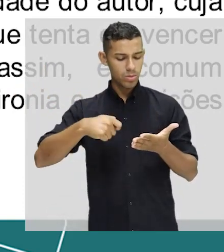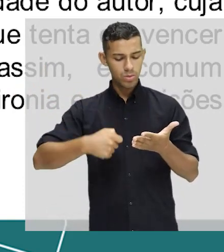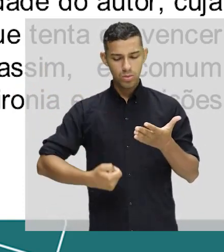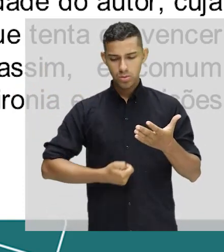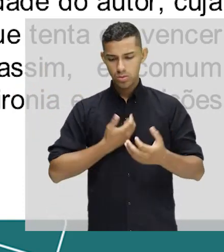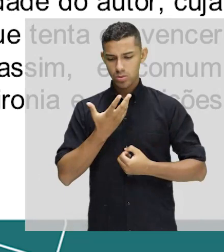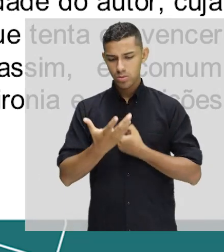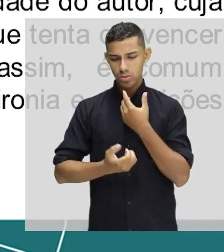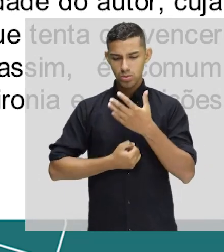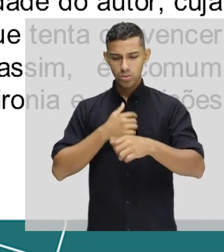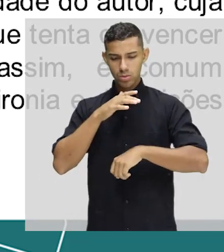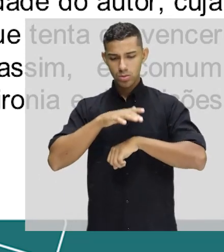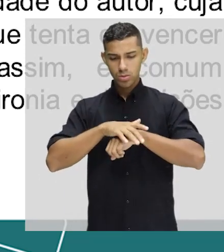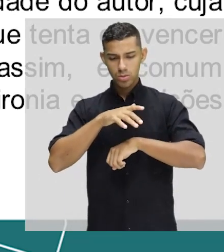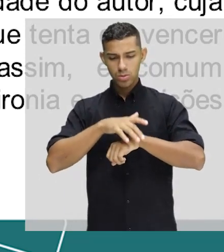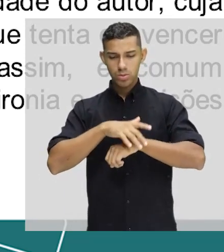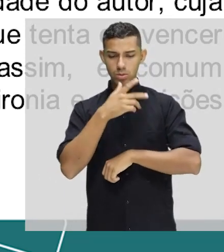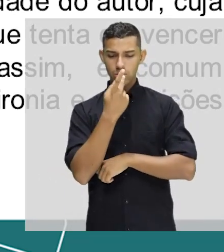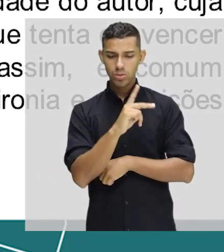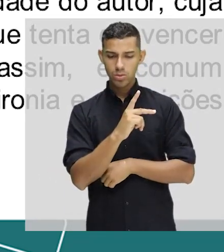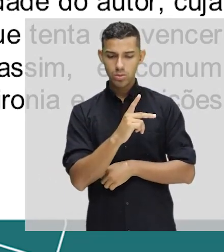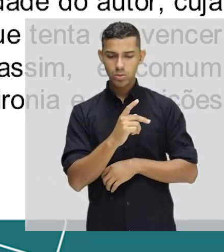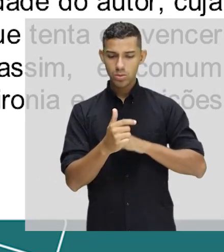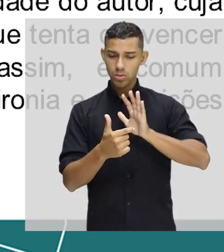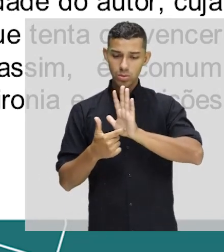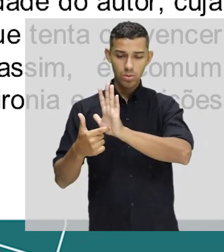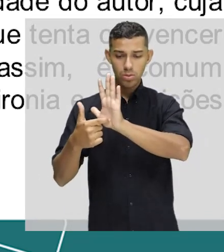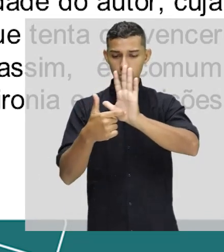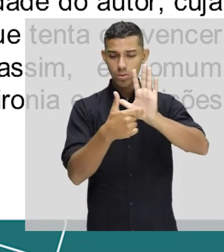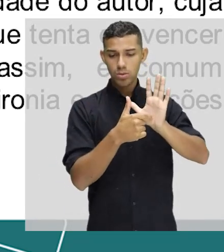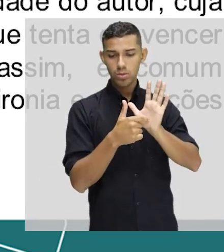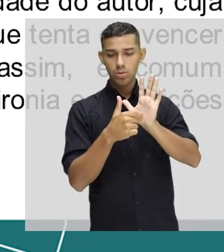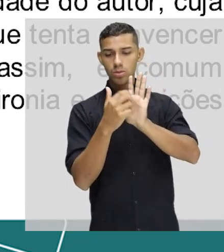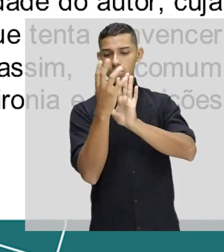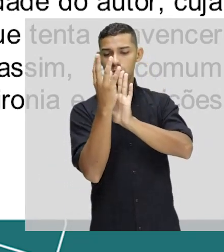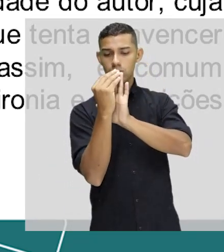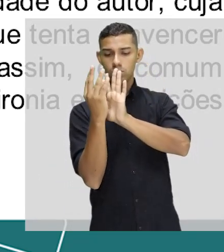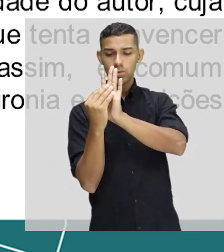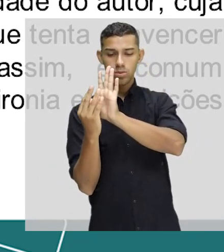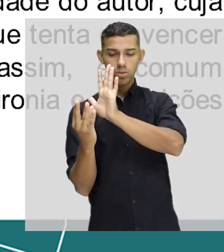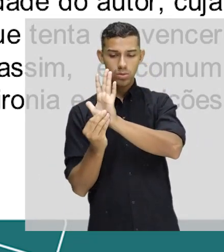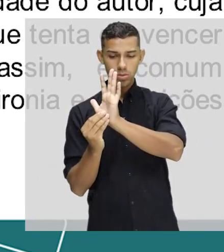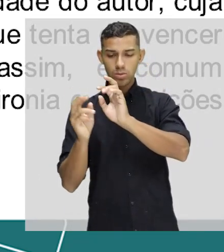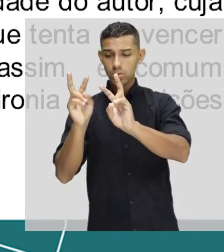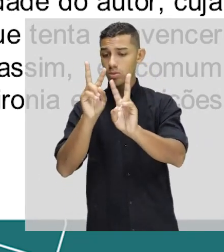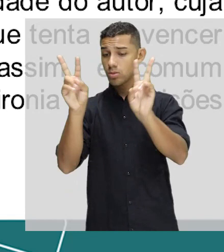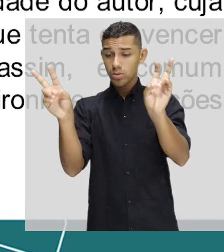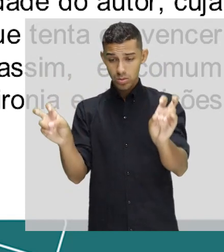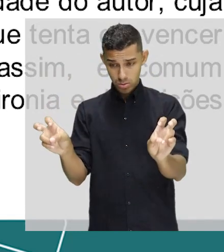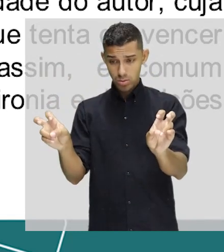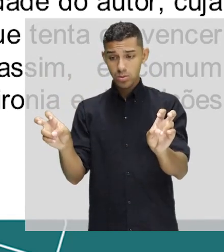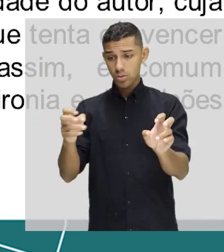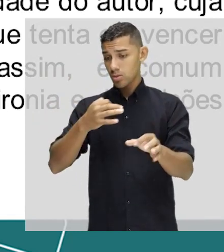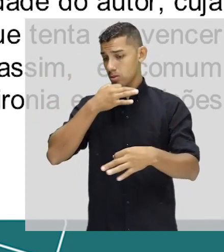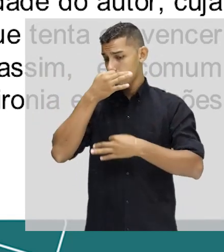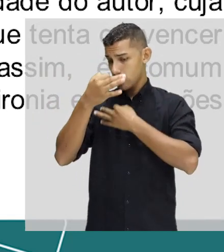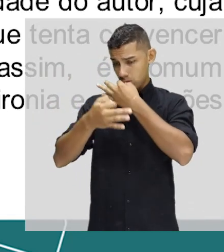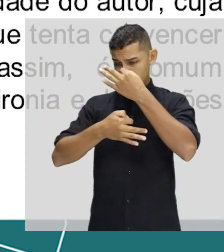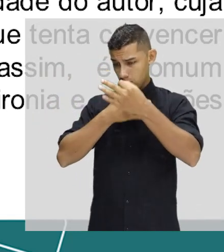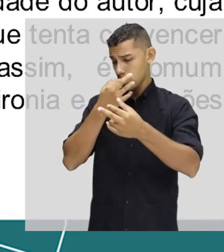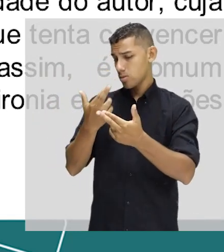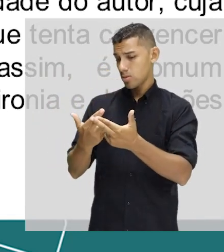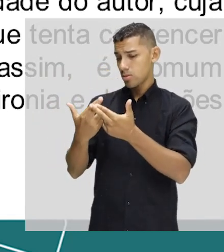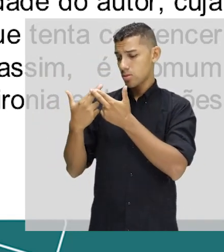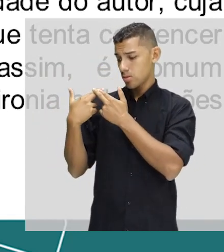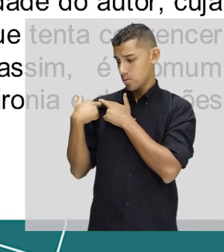vista, apresenta argumentos sobre determinados assuntos. As ideias defendidas no artigo de opinião são de total